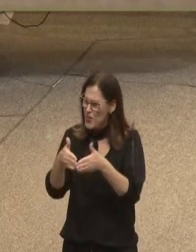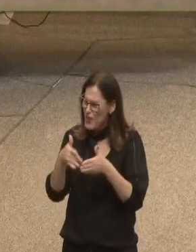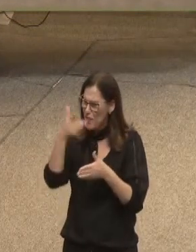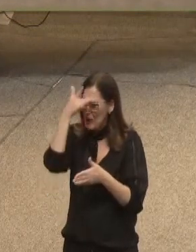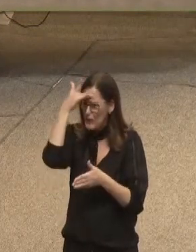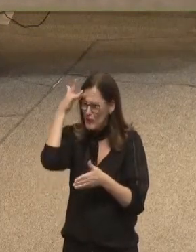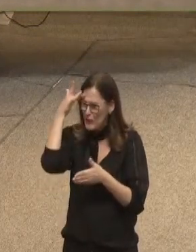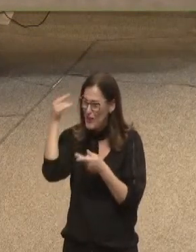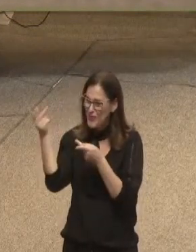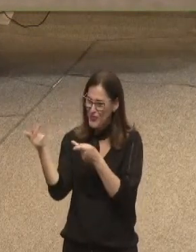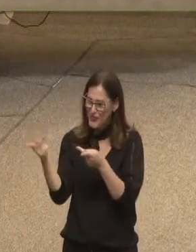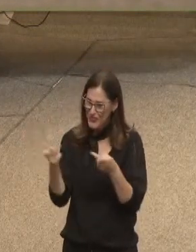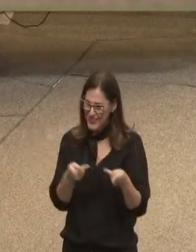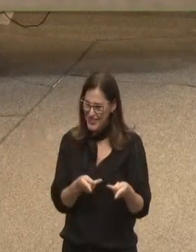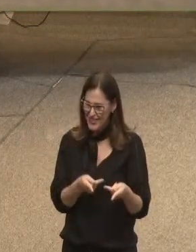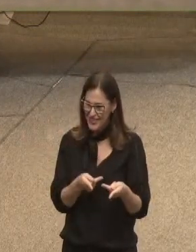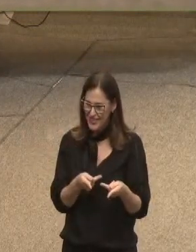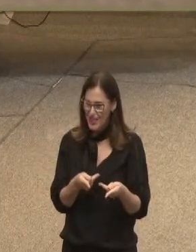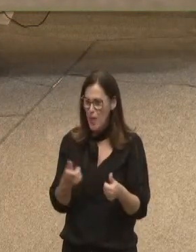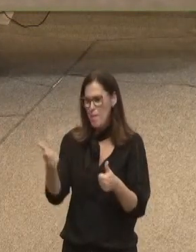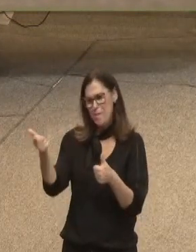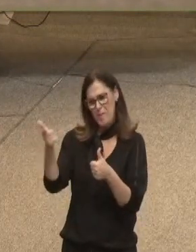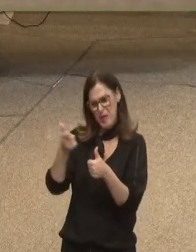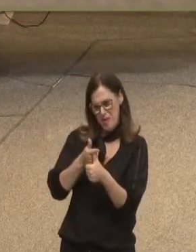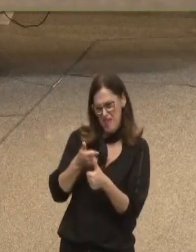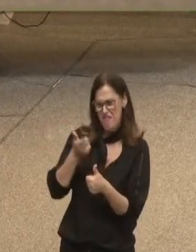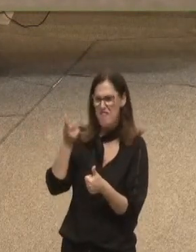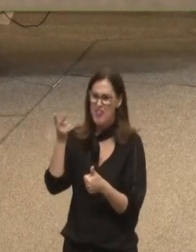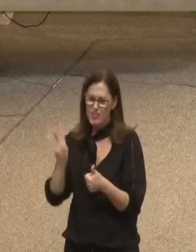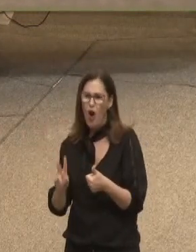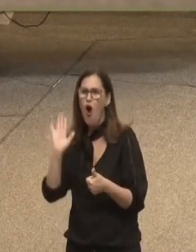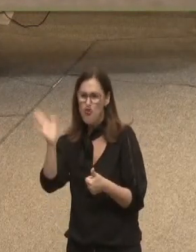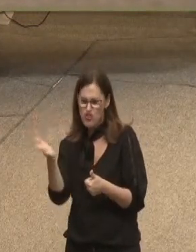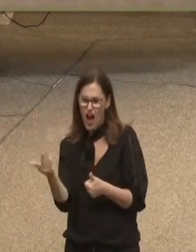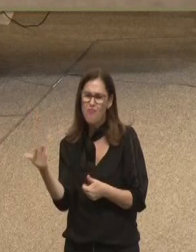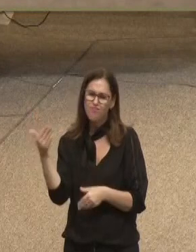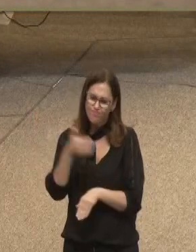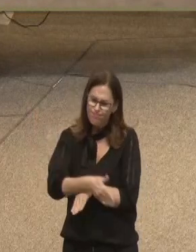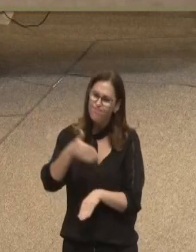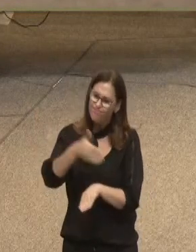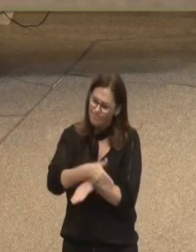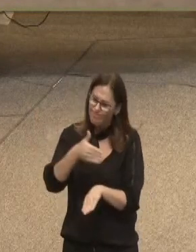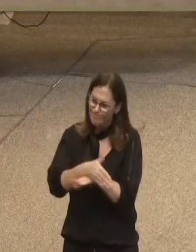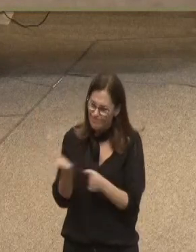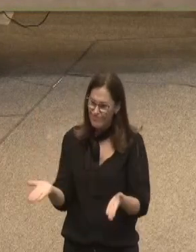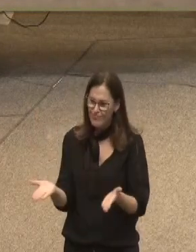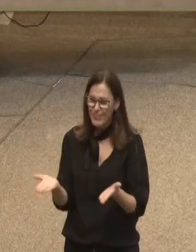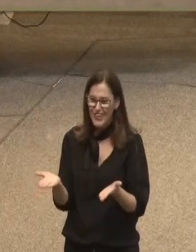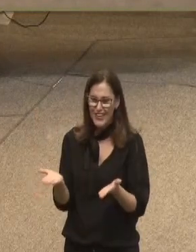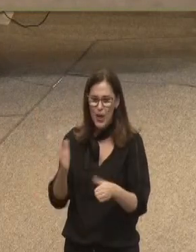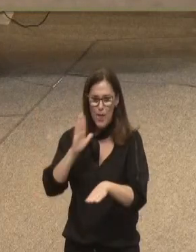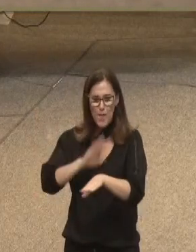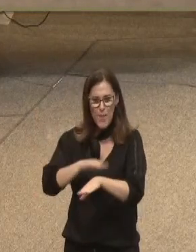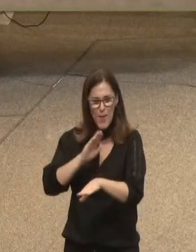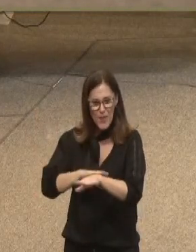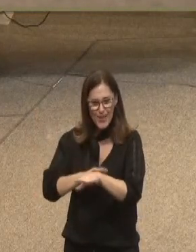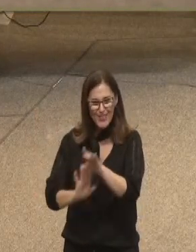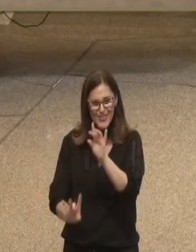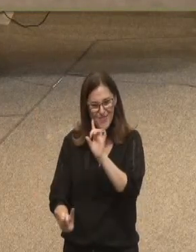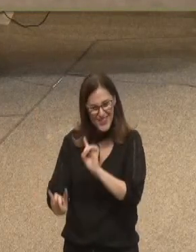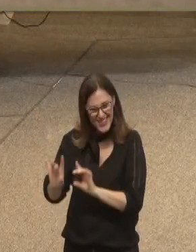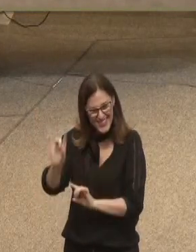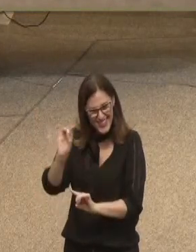nos visita, seja pela primeira vez ou já está congregando conosco já há algum tempo, nesse momento é um momento especial que nós